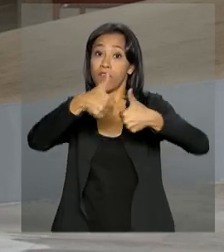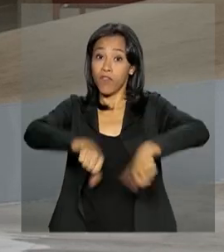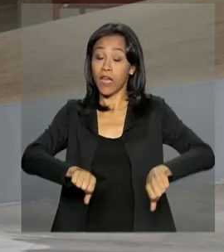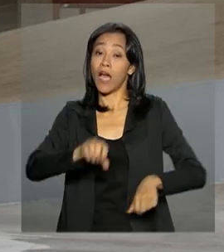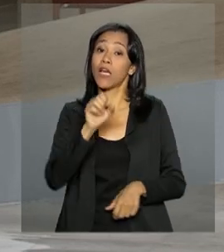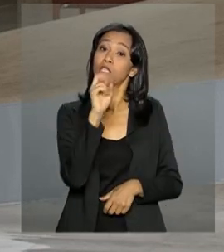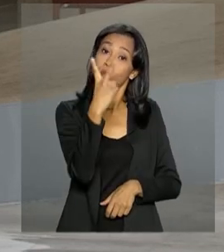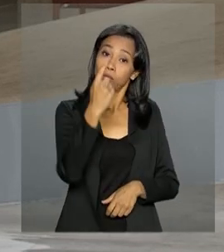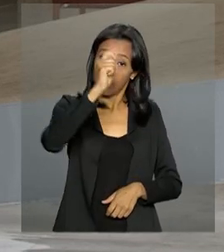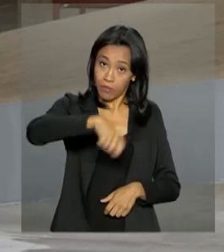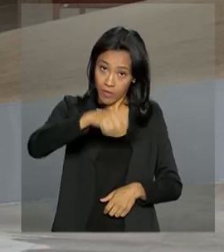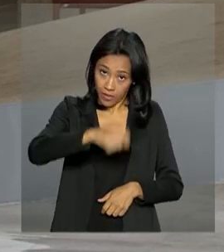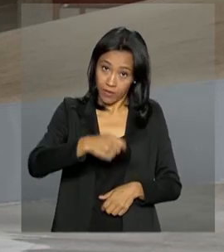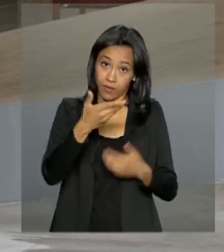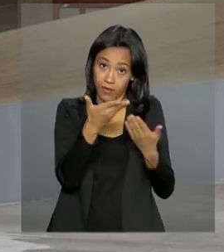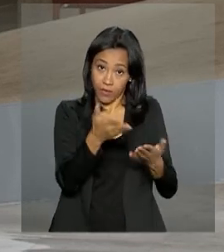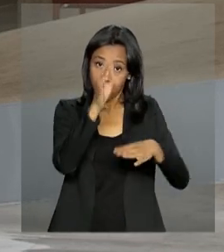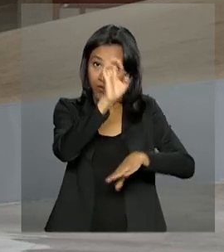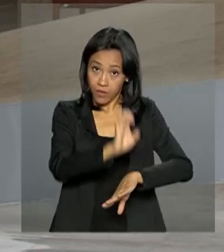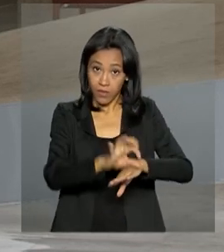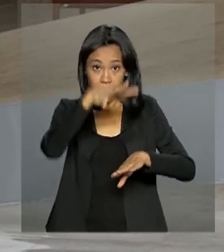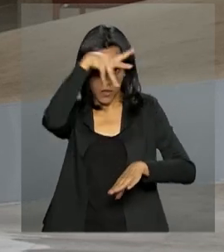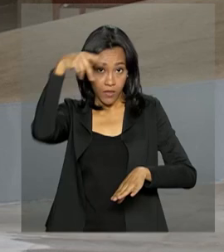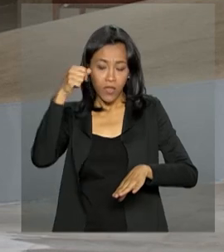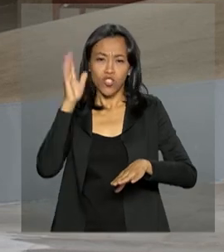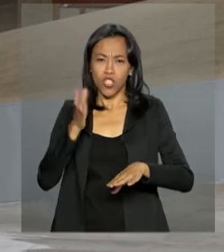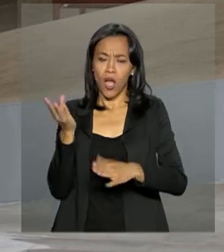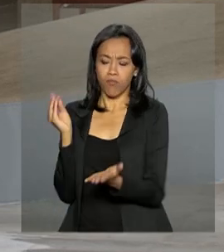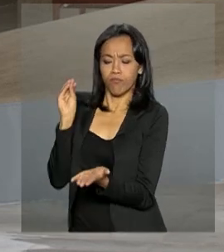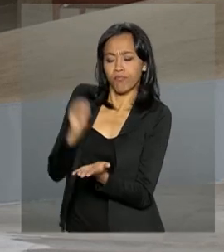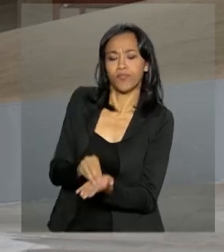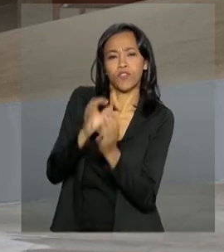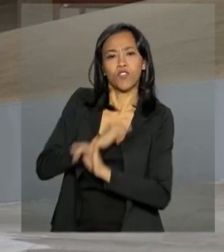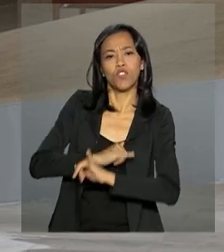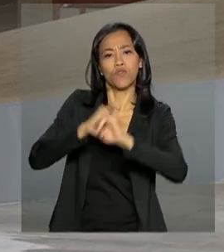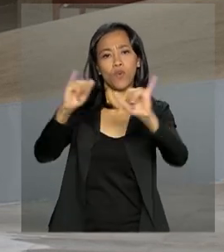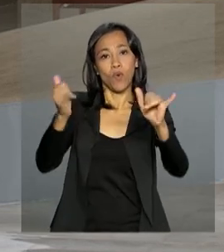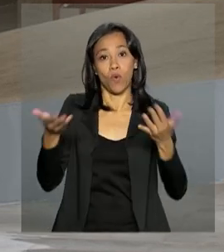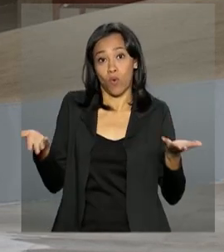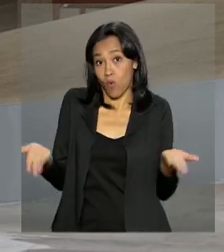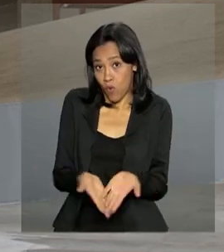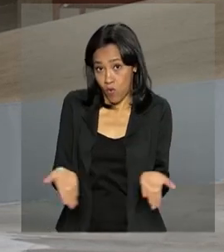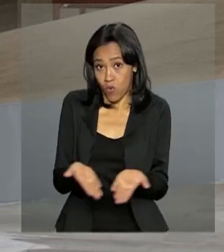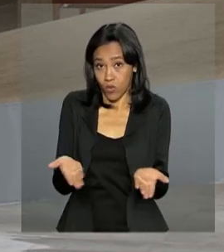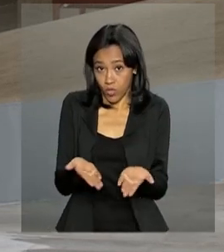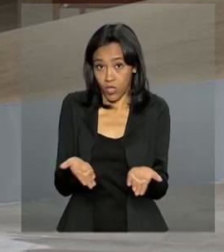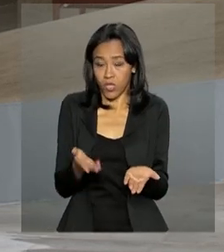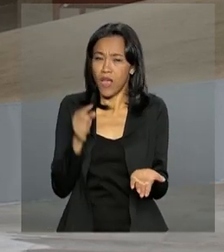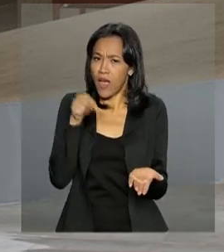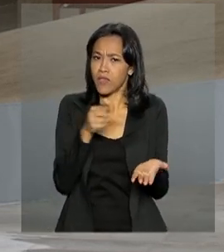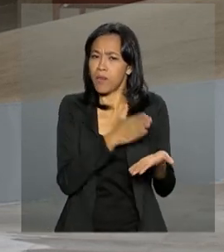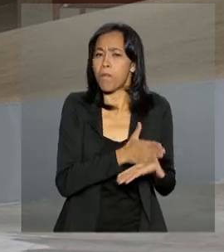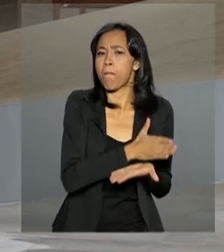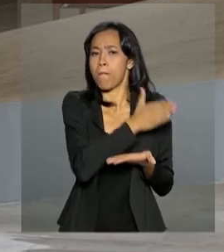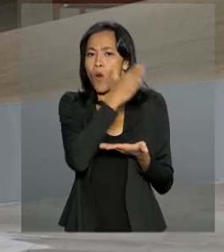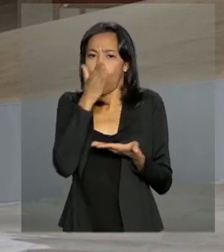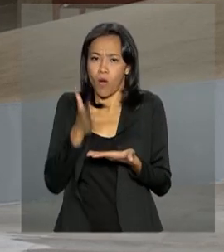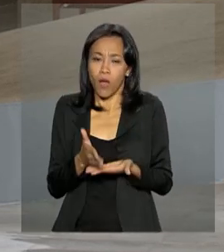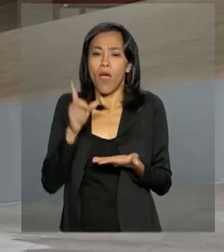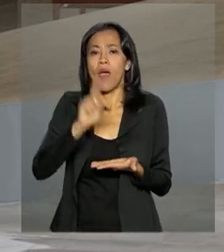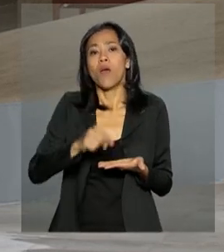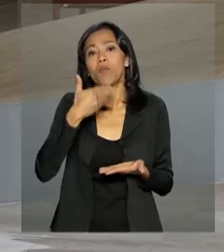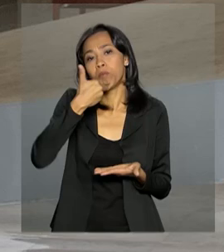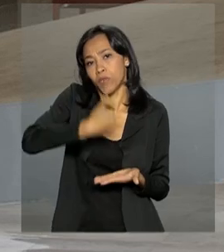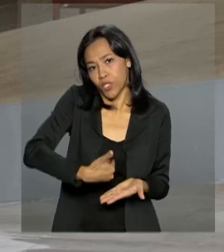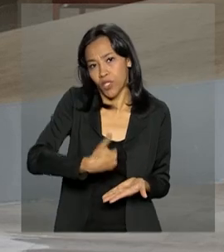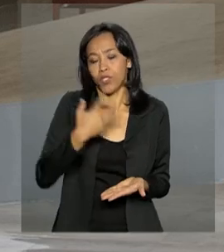do ministro da Justiça e Segurança Pública está publicada no Diário Oficial da União de hoje. Essa prorrogação é uma